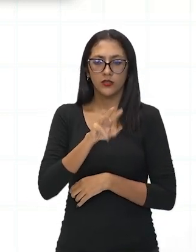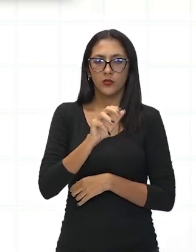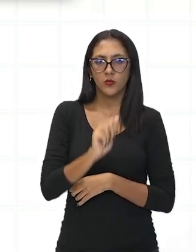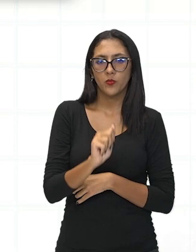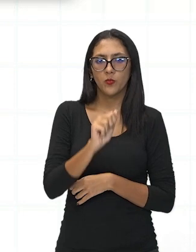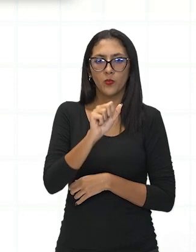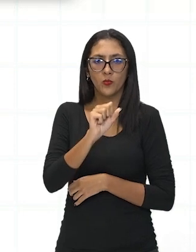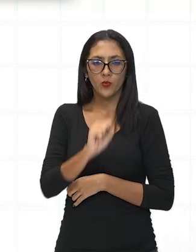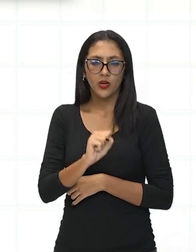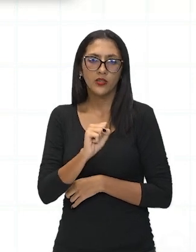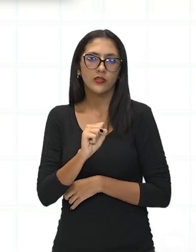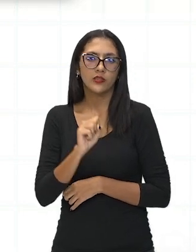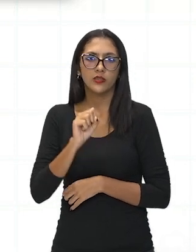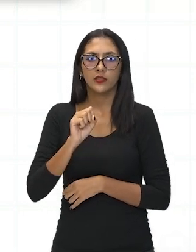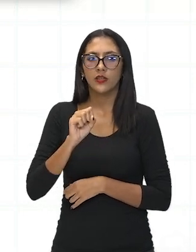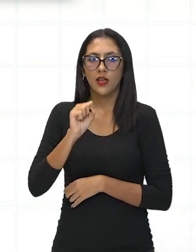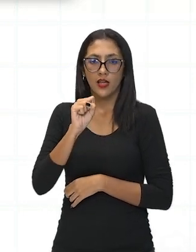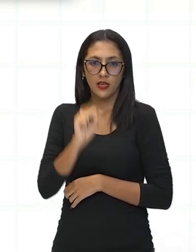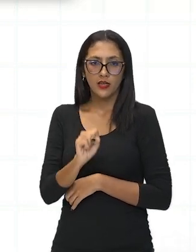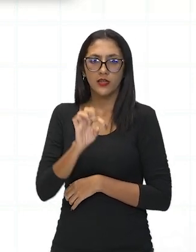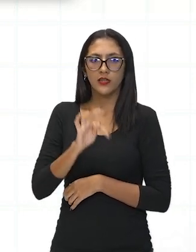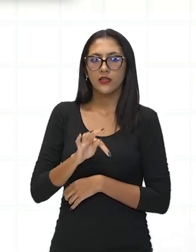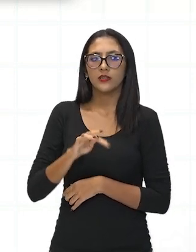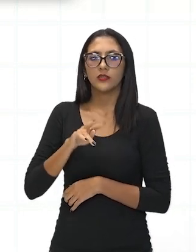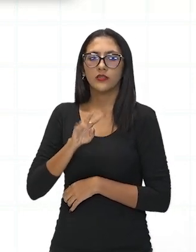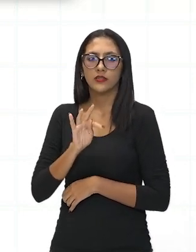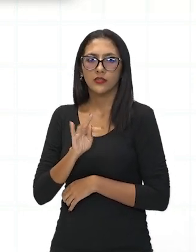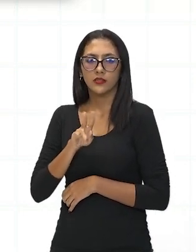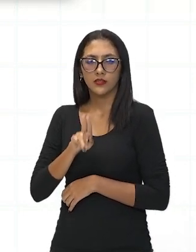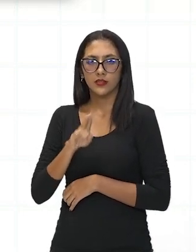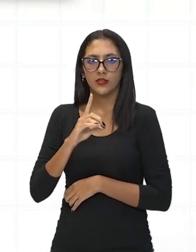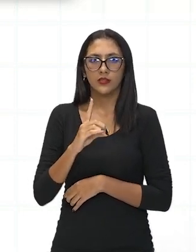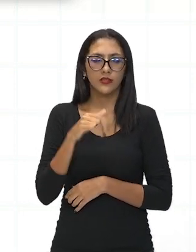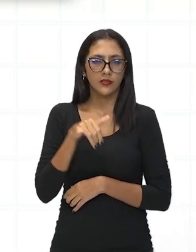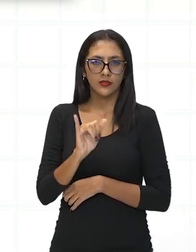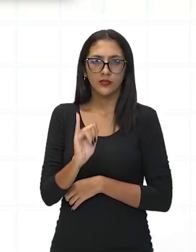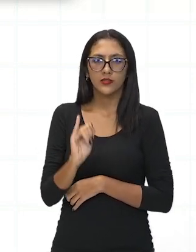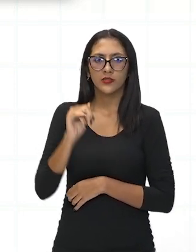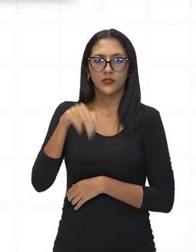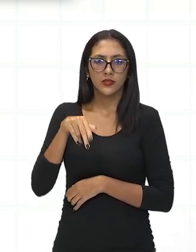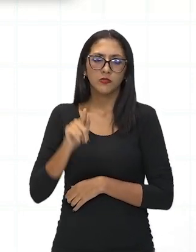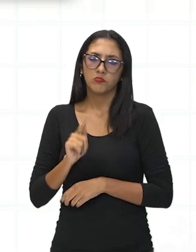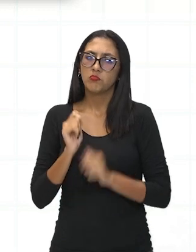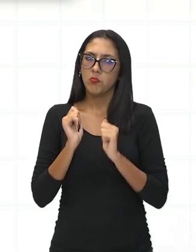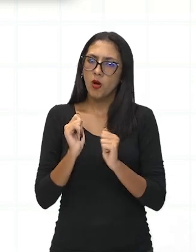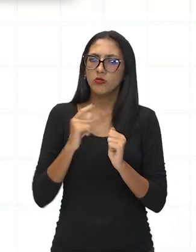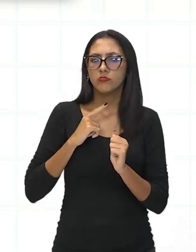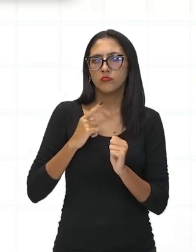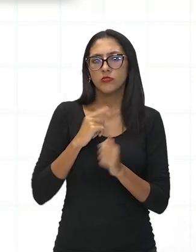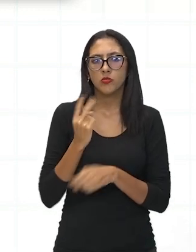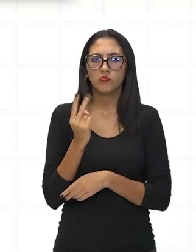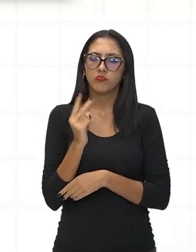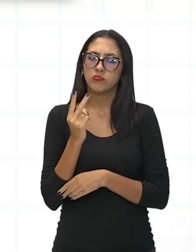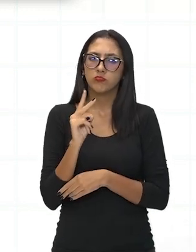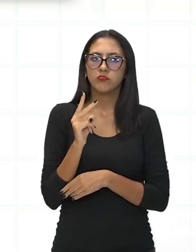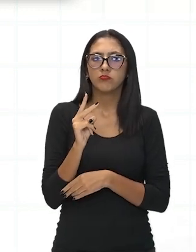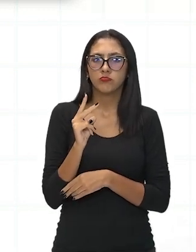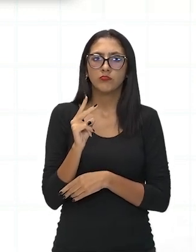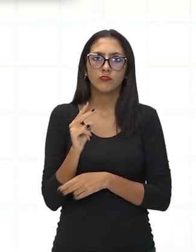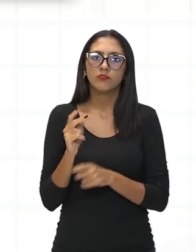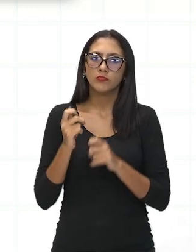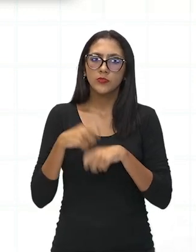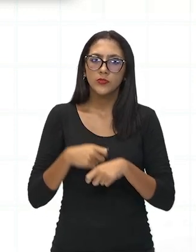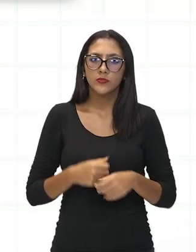né? Então, vamos continuar com studying, mas poderia ser outra ação também, tranquilinho, tá bom? Então, while I was studying English,